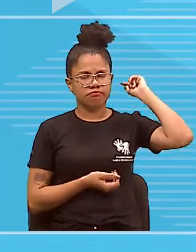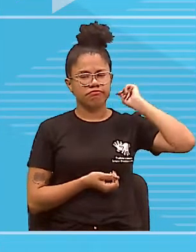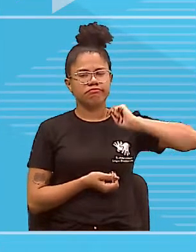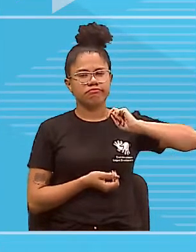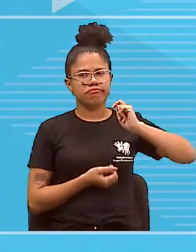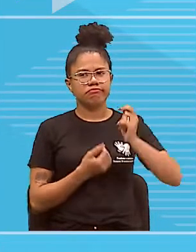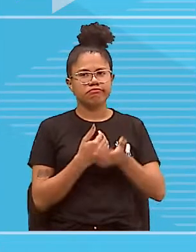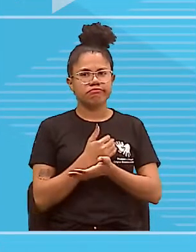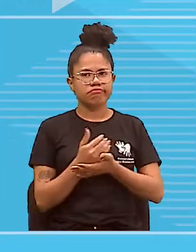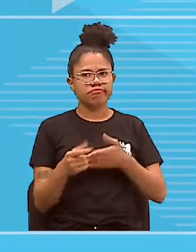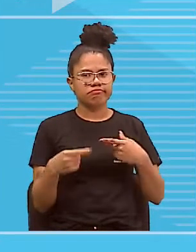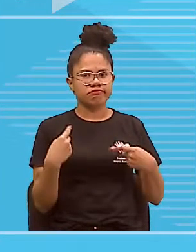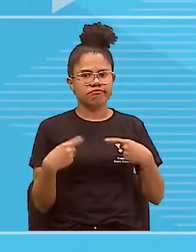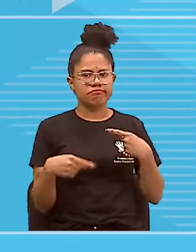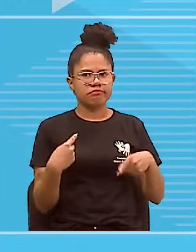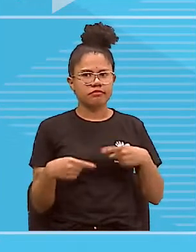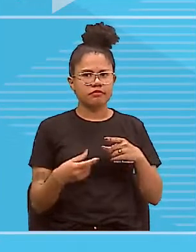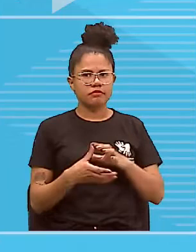danado